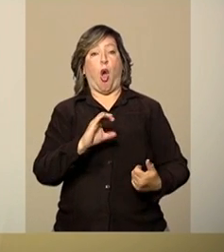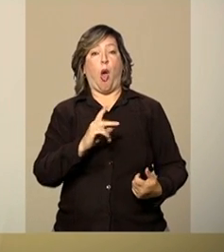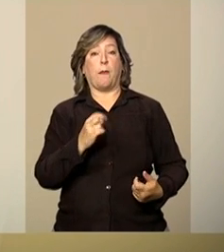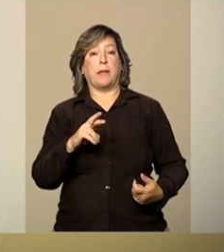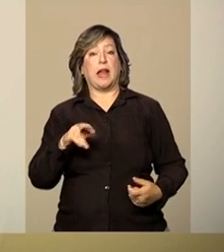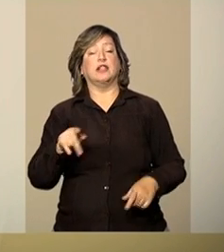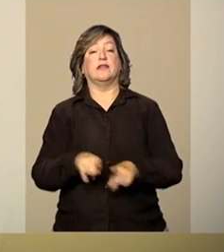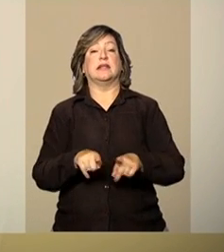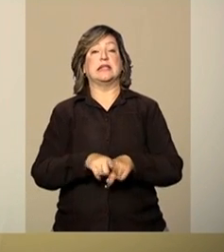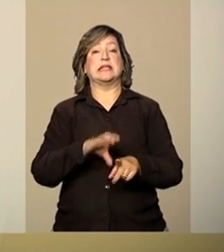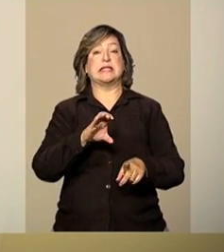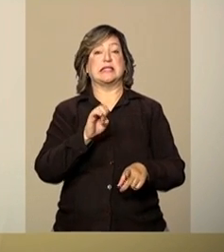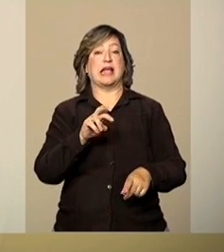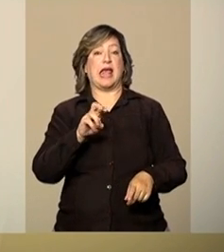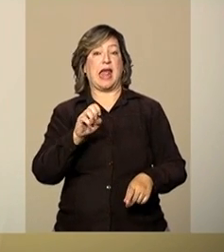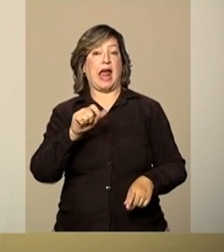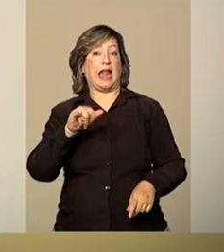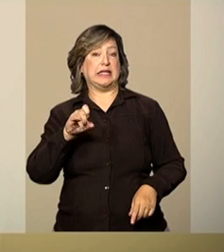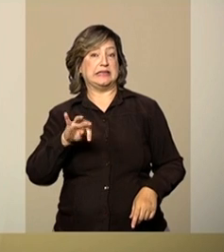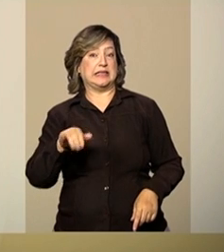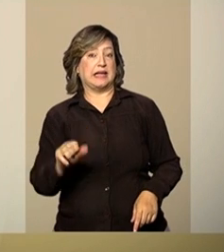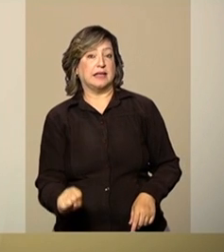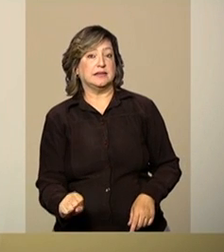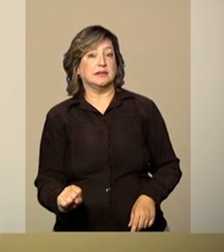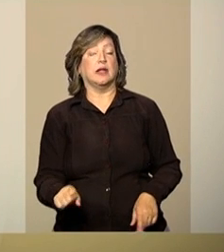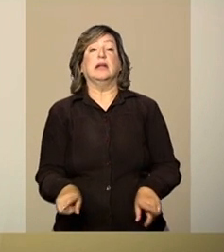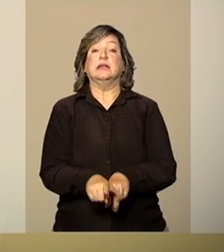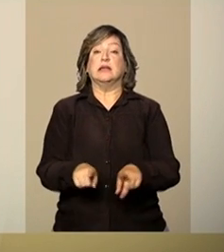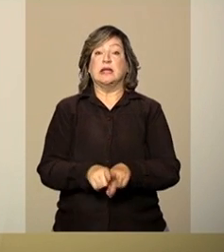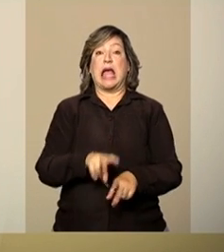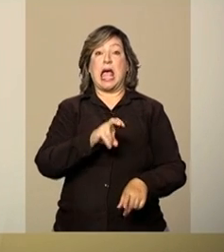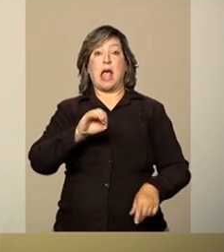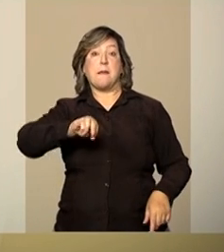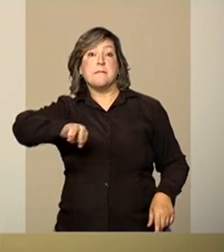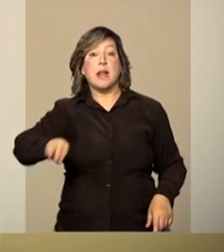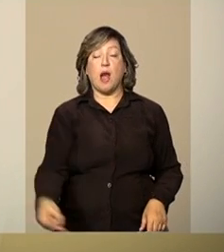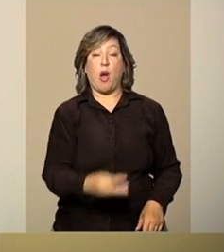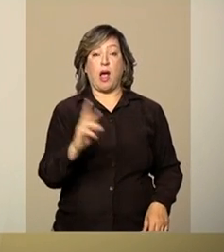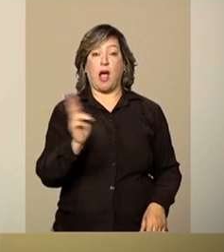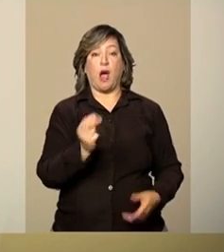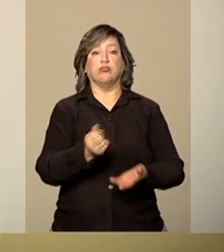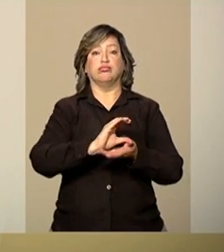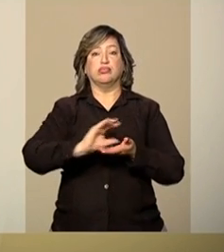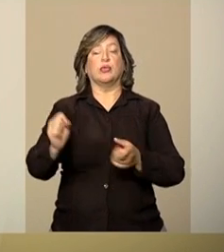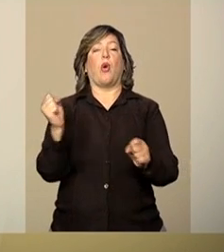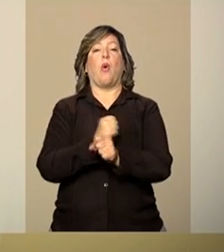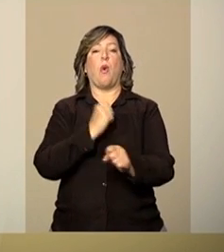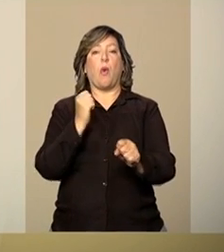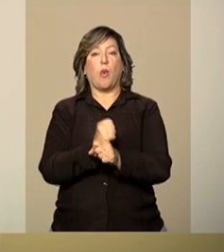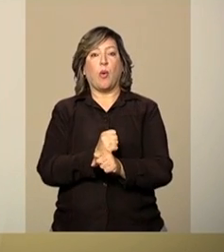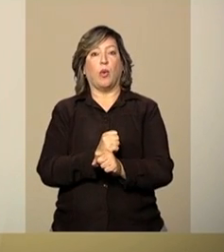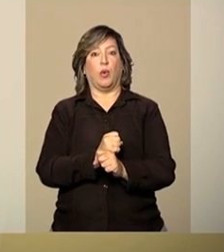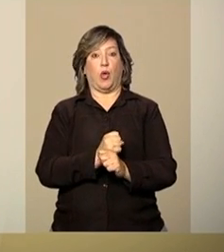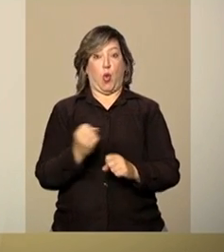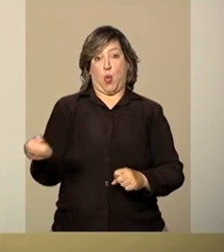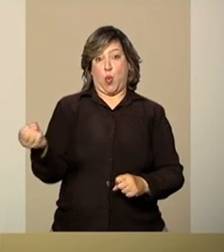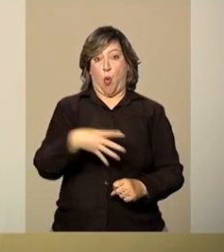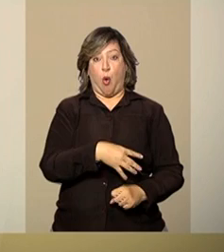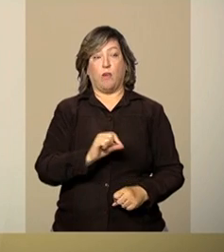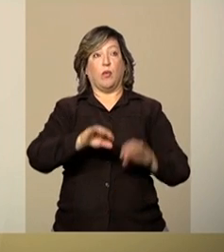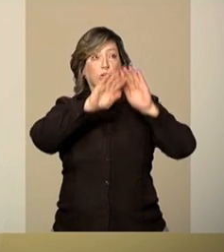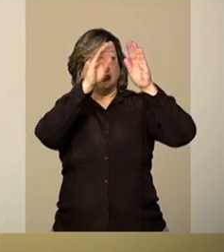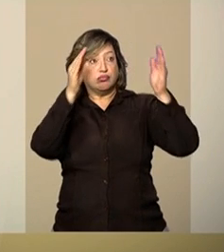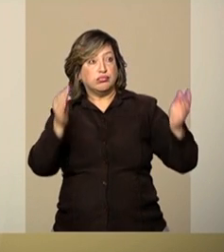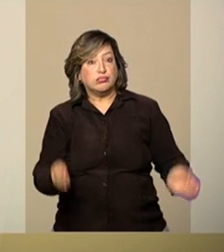serialas além disso Luciano estamos investindo r00 milhões de reais na construção e na modernização dos